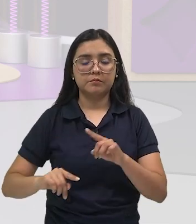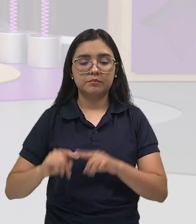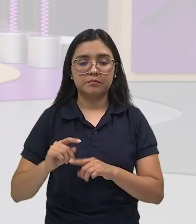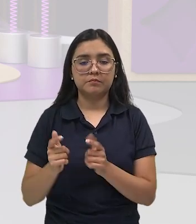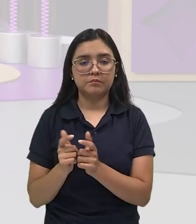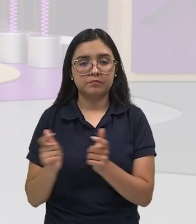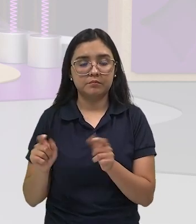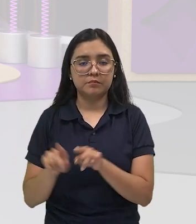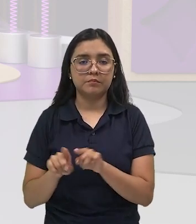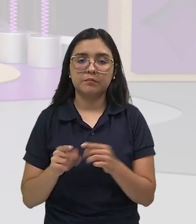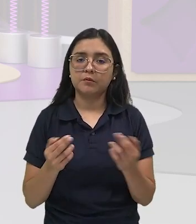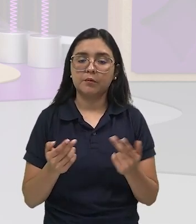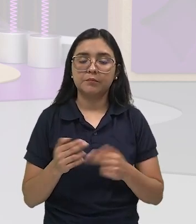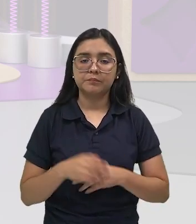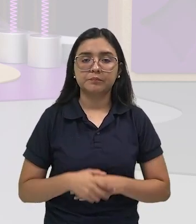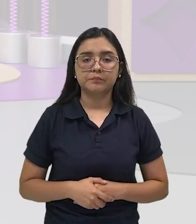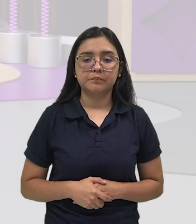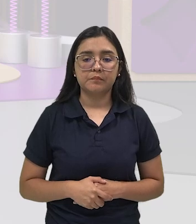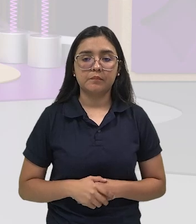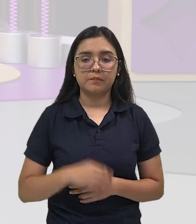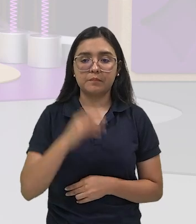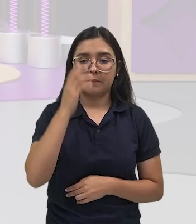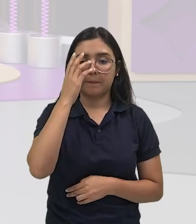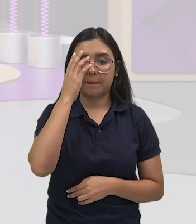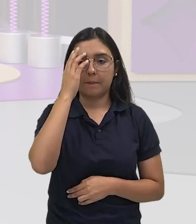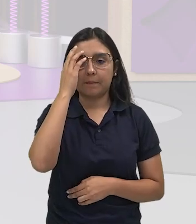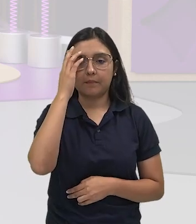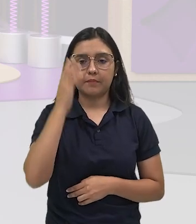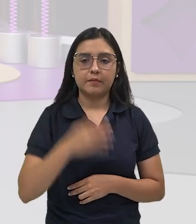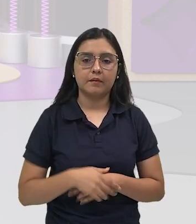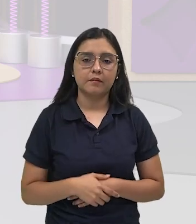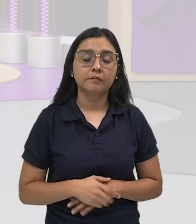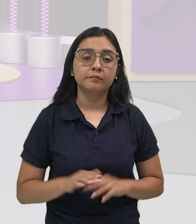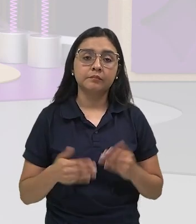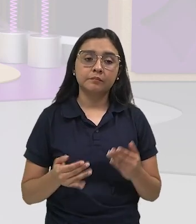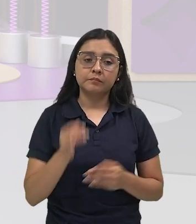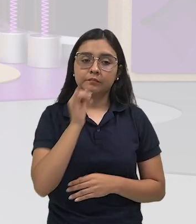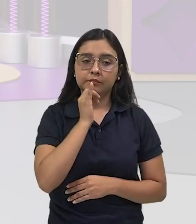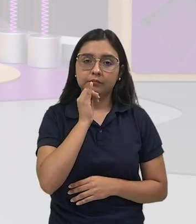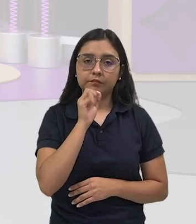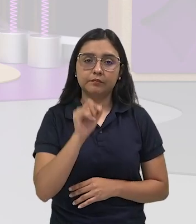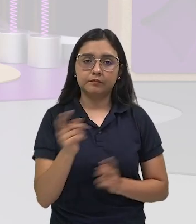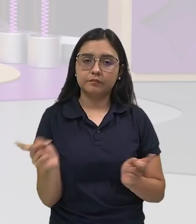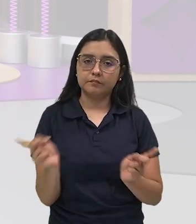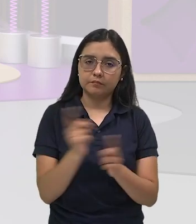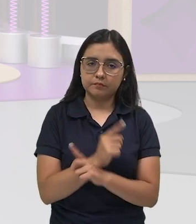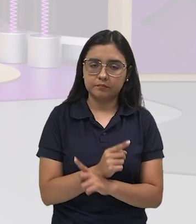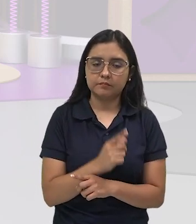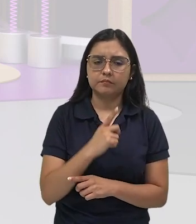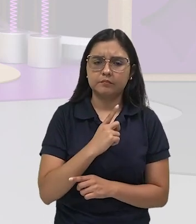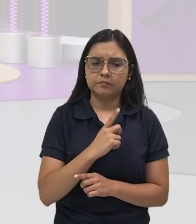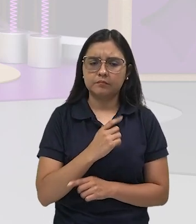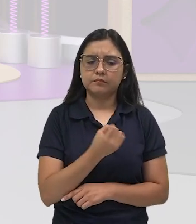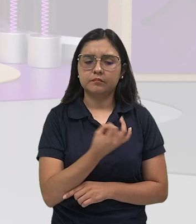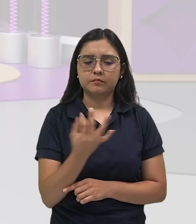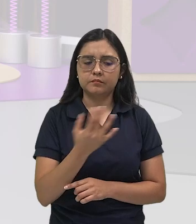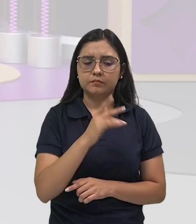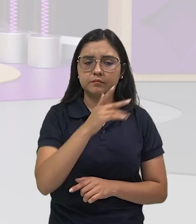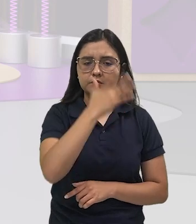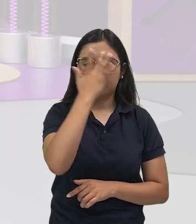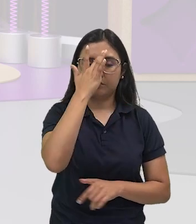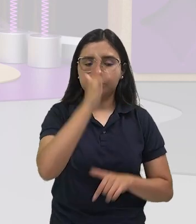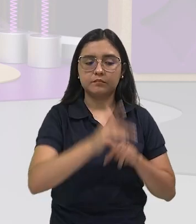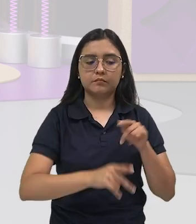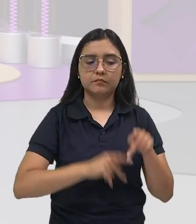na produção. Ó. Agora, nesse mesmo exemplo, o caso contrário. Eu tinha uma quantidade de funcionários e